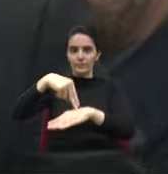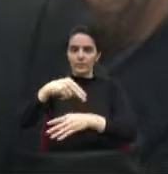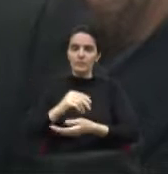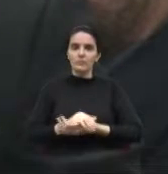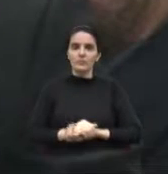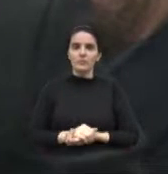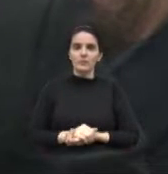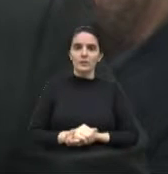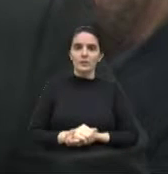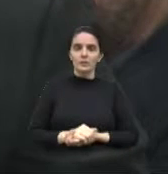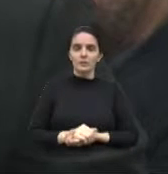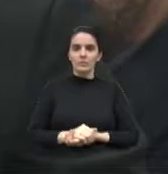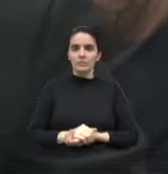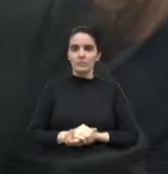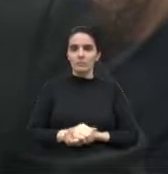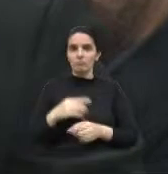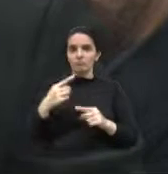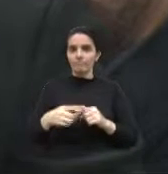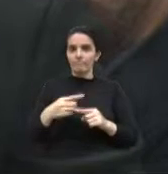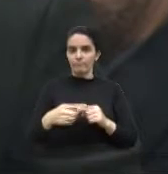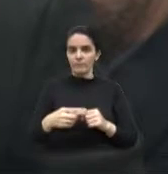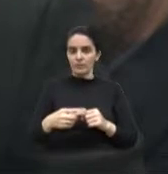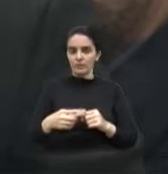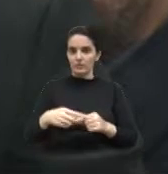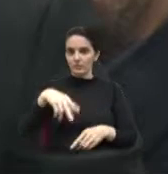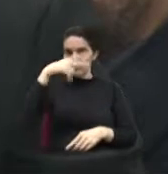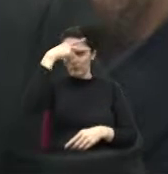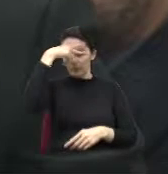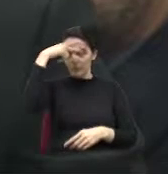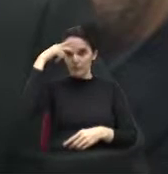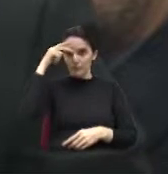onde eu acho que a prefeitura poderia